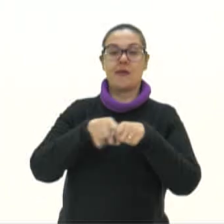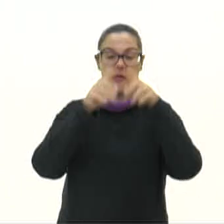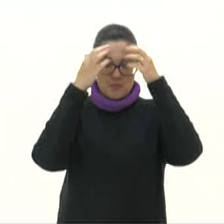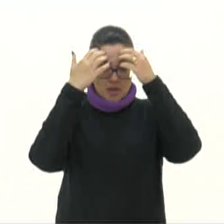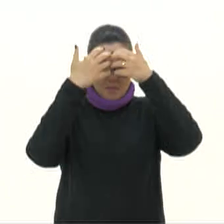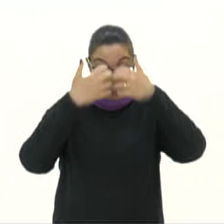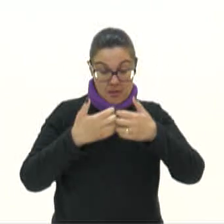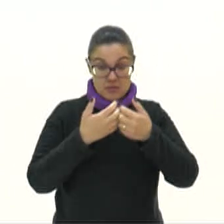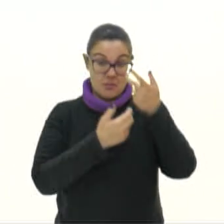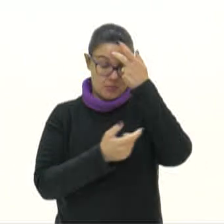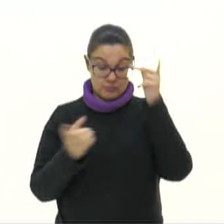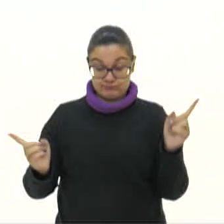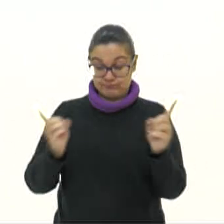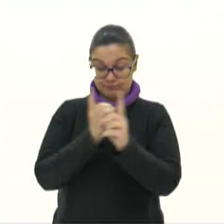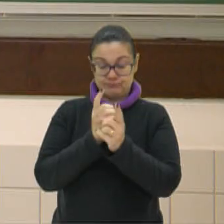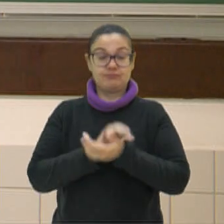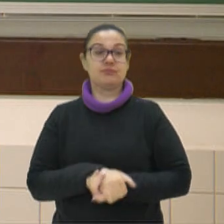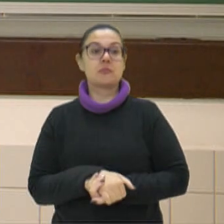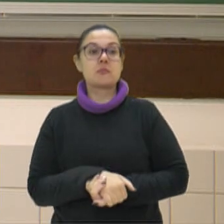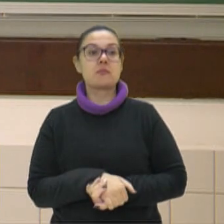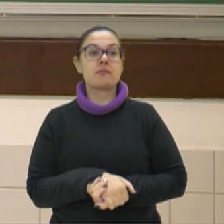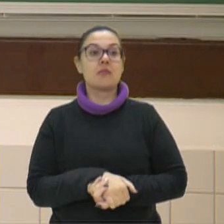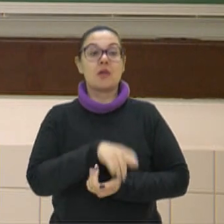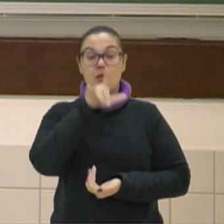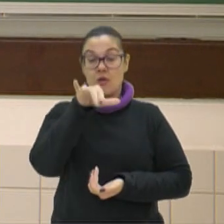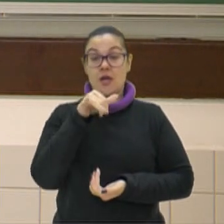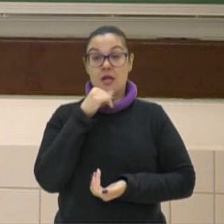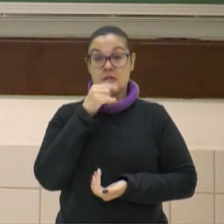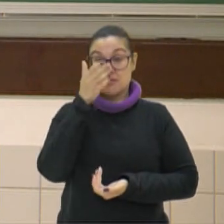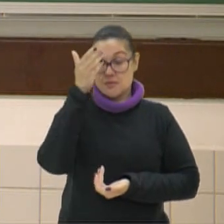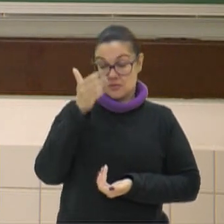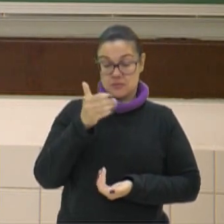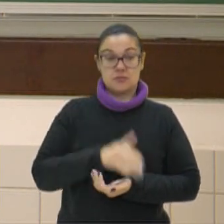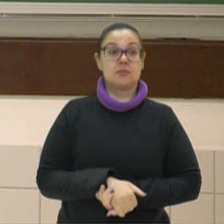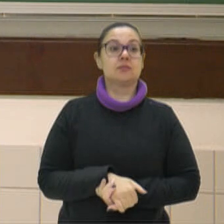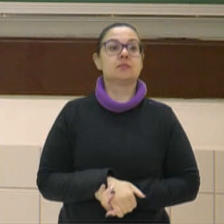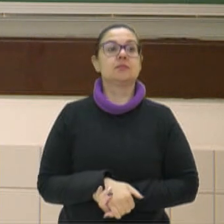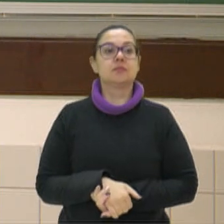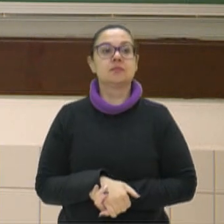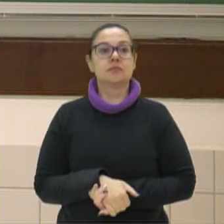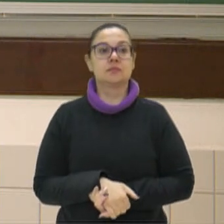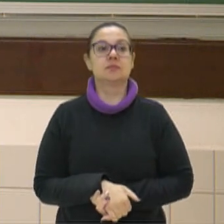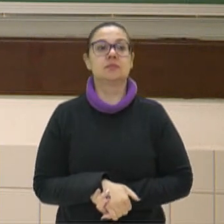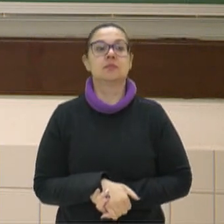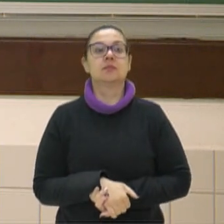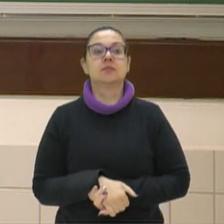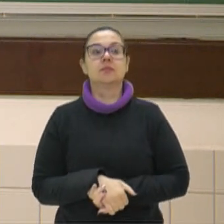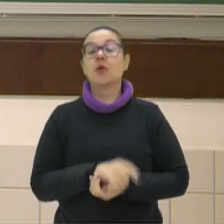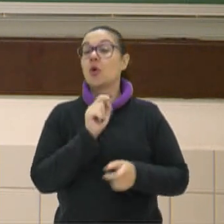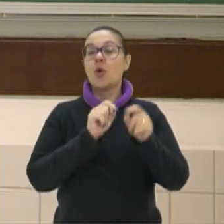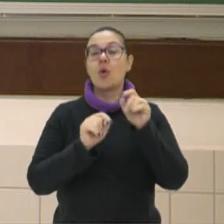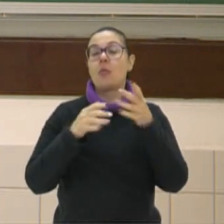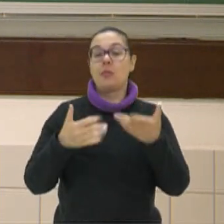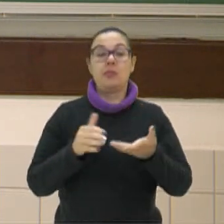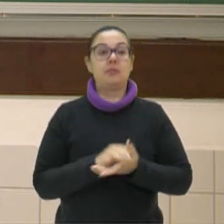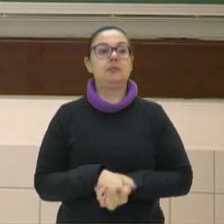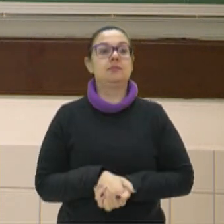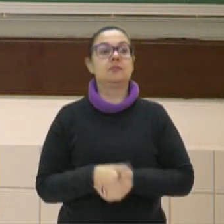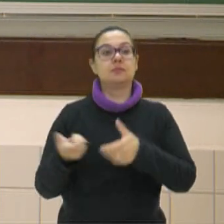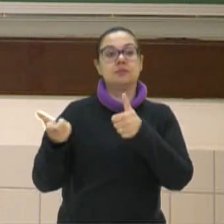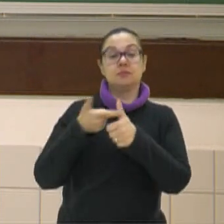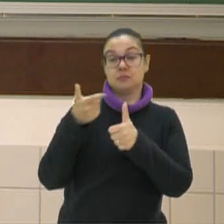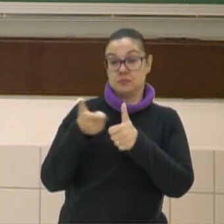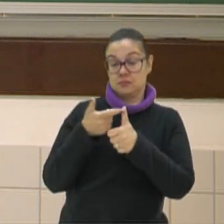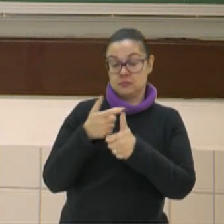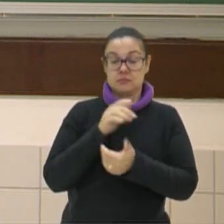de interlocutores. Olha só, tem um exemplo para vocês aqui, para vocês entenderem mais ou menos como é isso. O primeiro